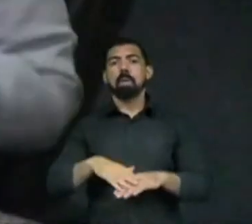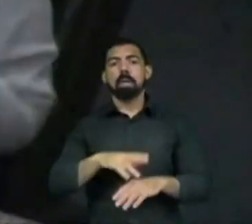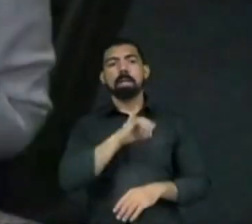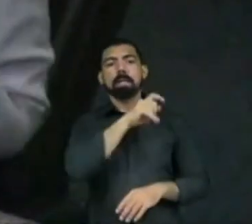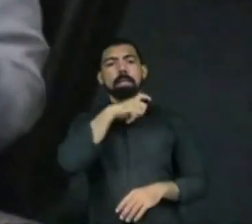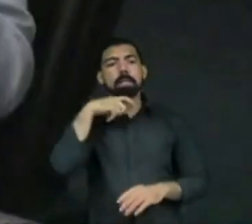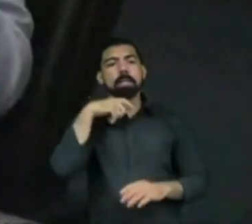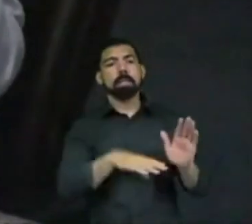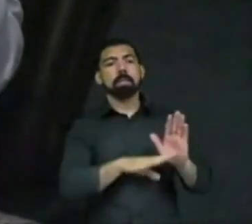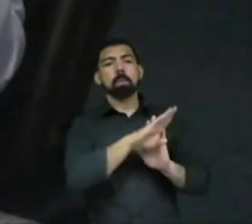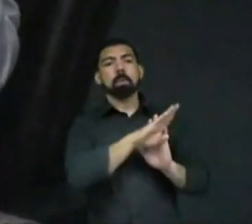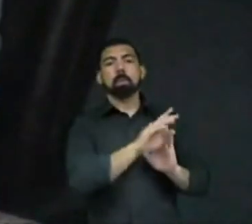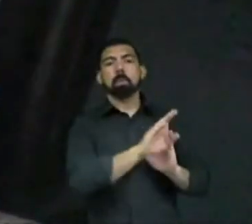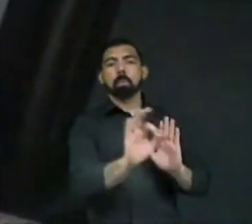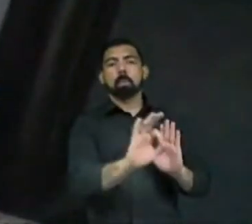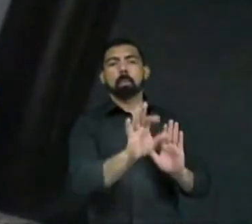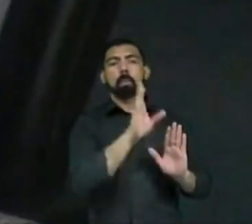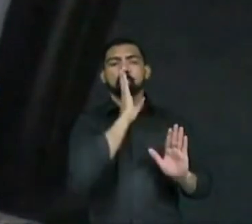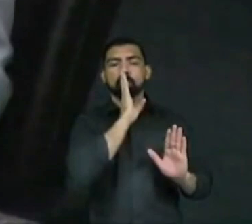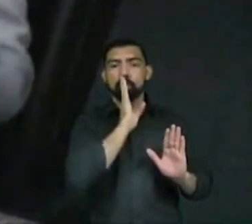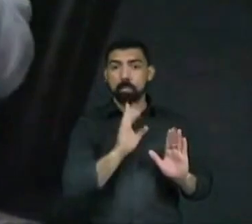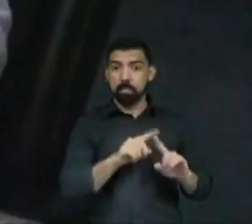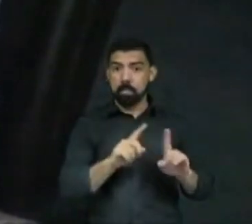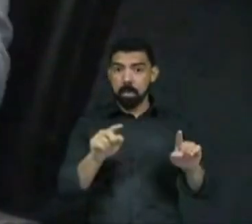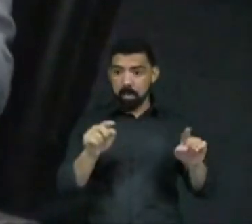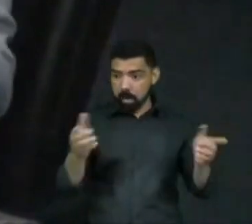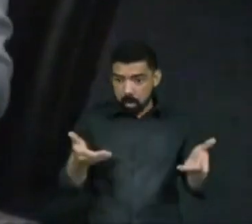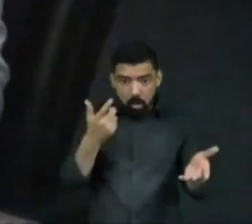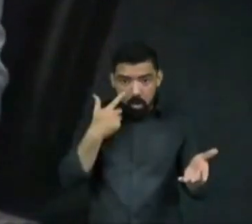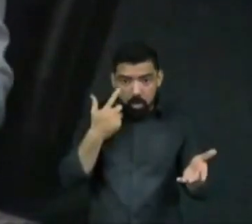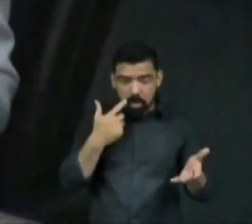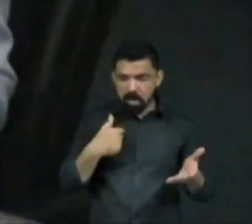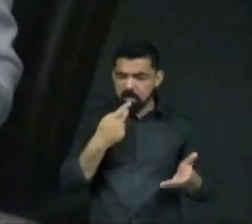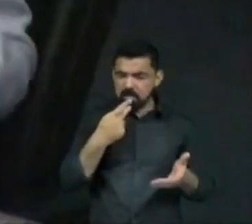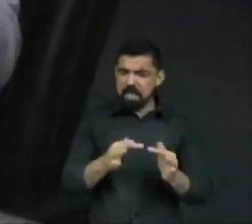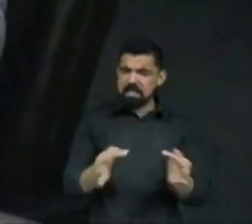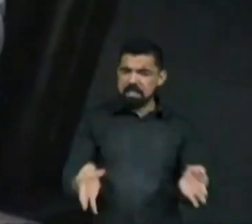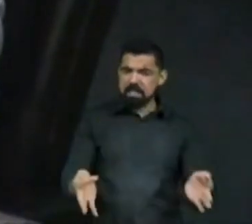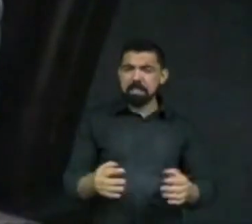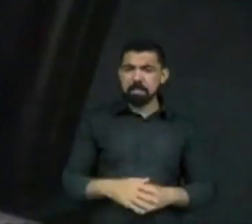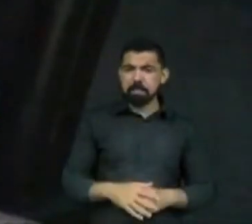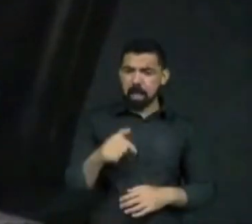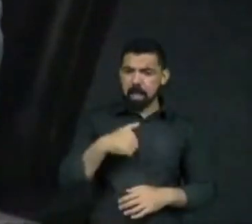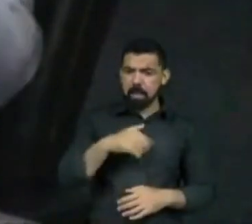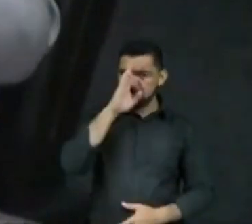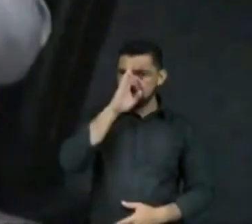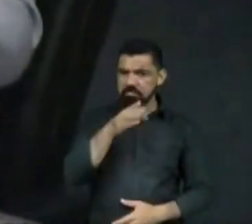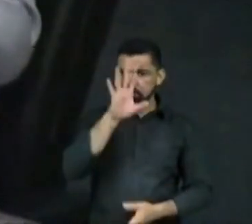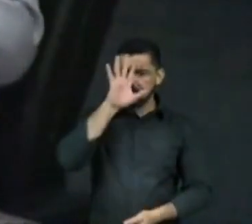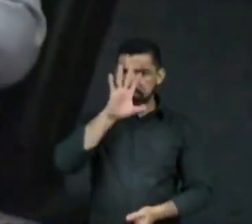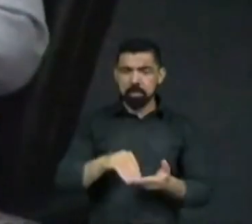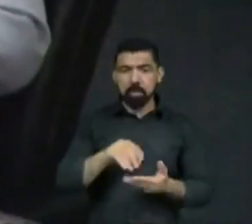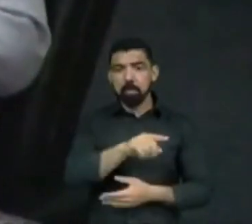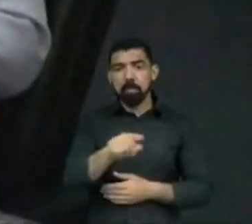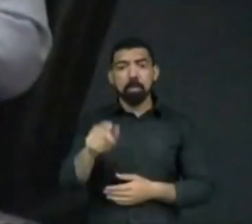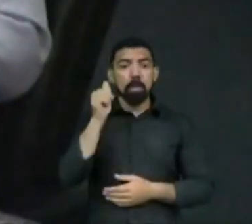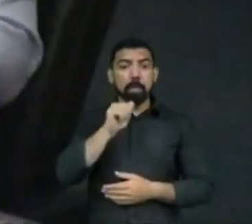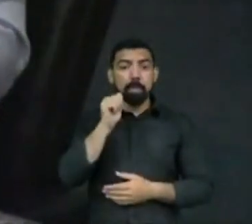Eu falo aqui de forma simples, de forma até singela, para que as donas de casa, assim